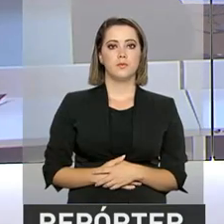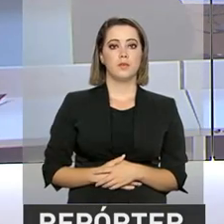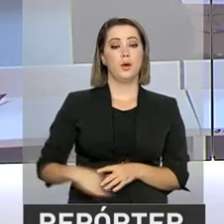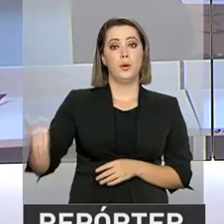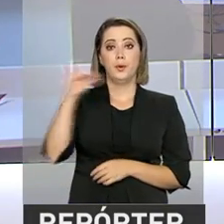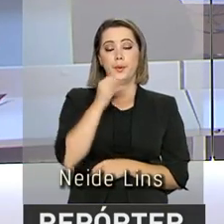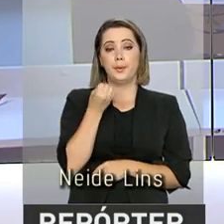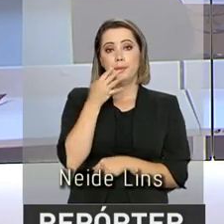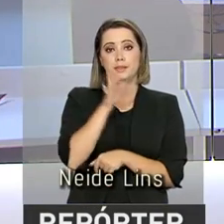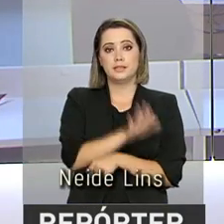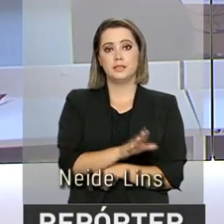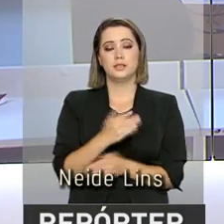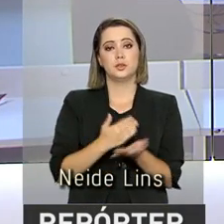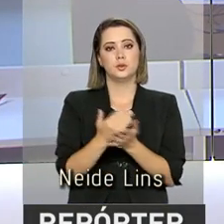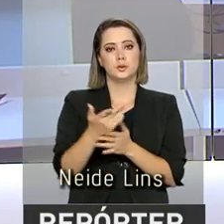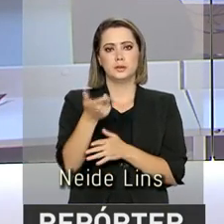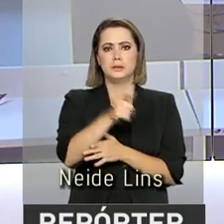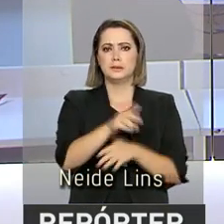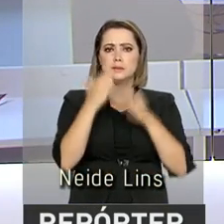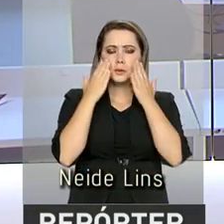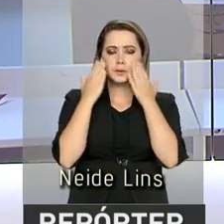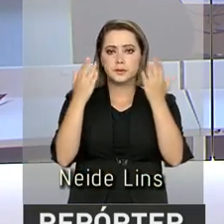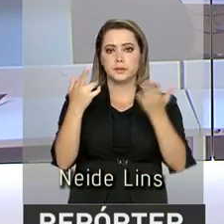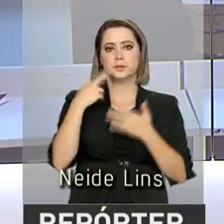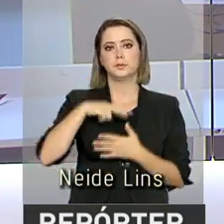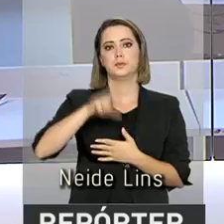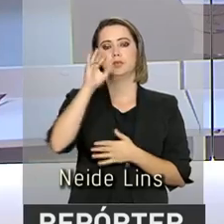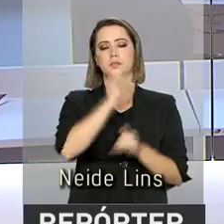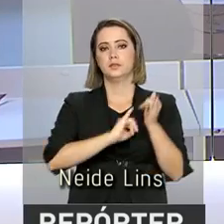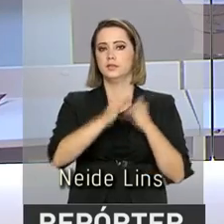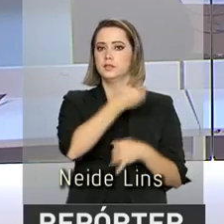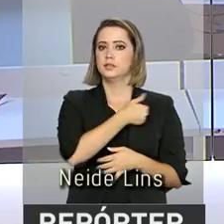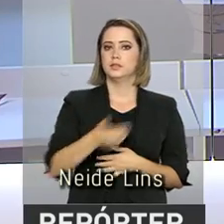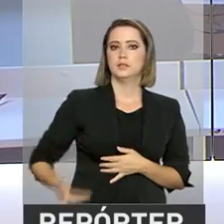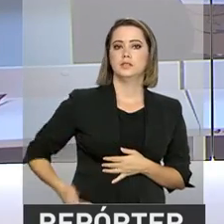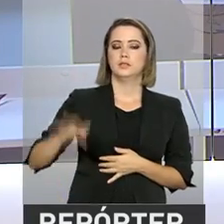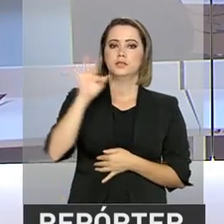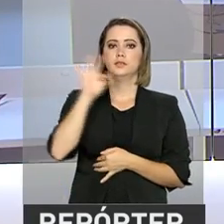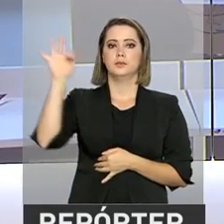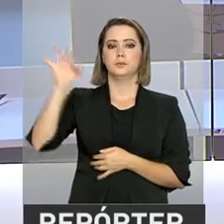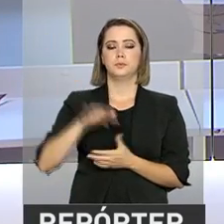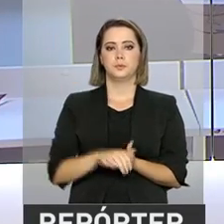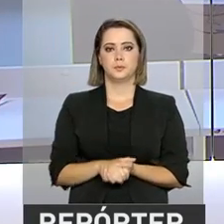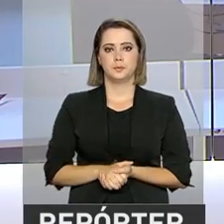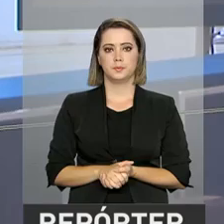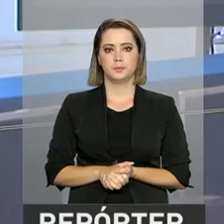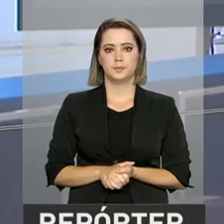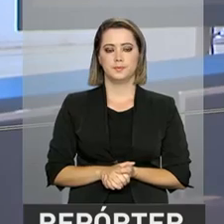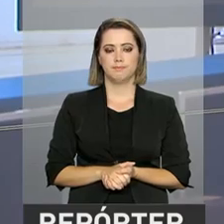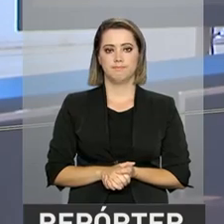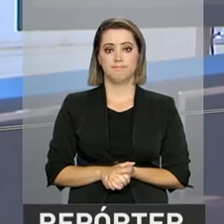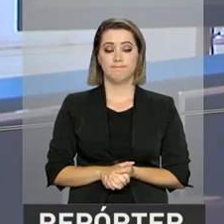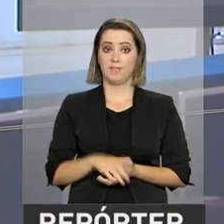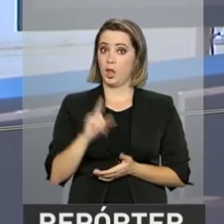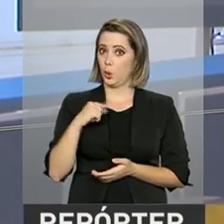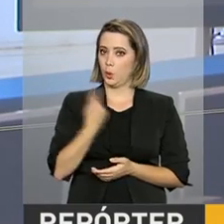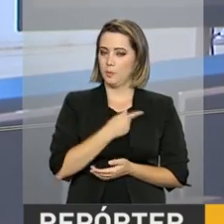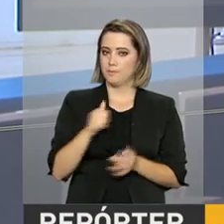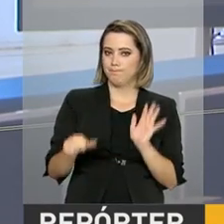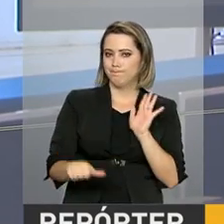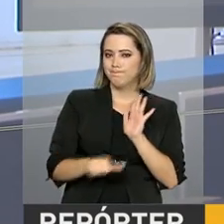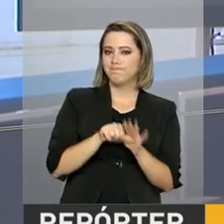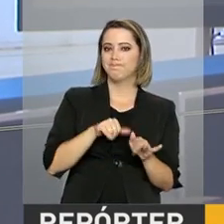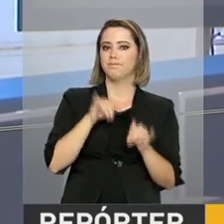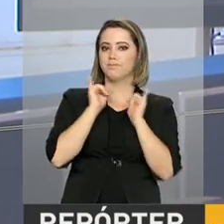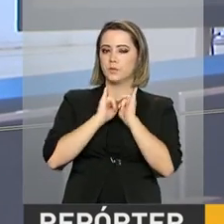Olá boa tarde começa agora mais uma edição do repórter NBR com as notícias do governo federal e a nossa primeira